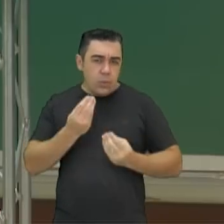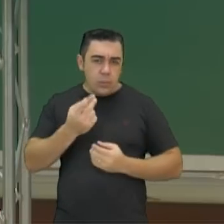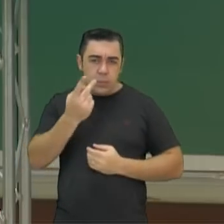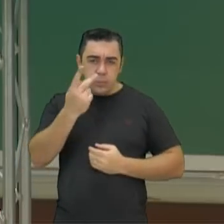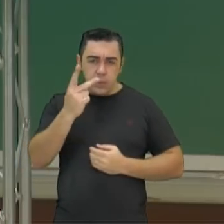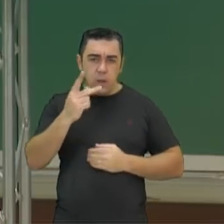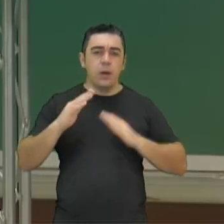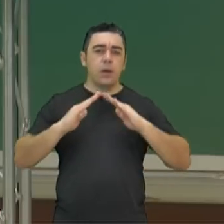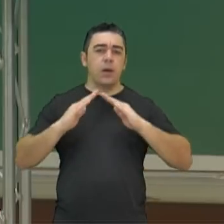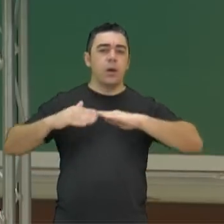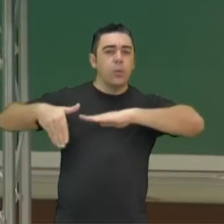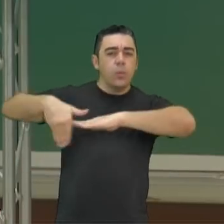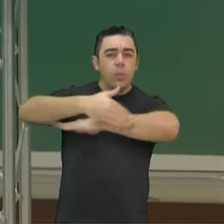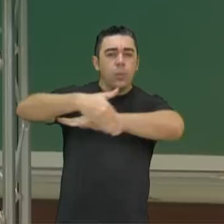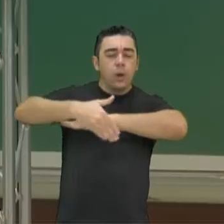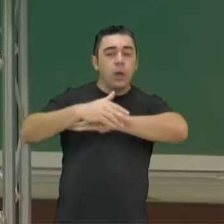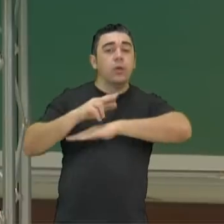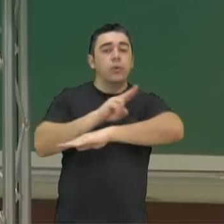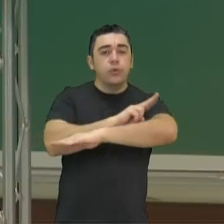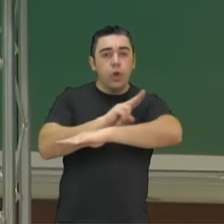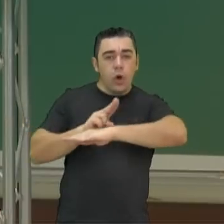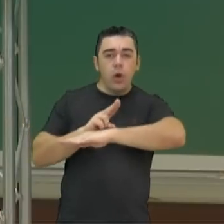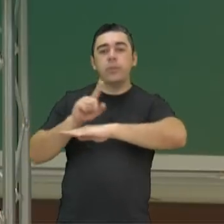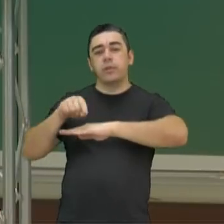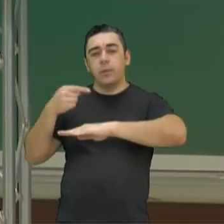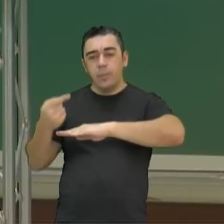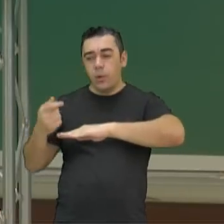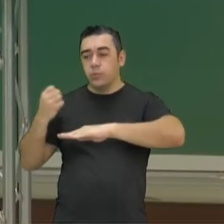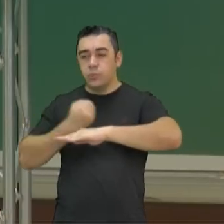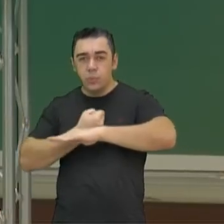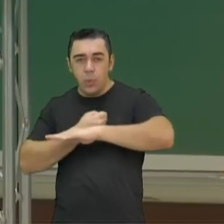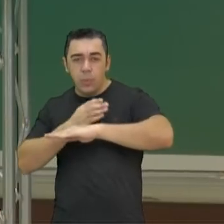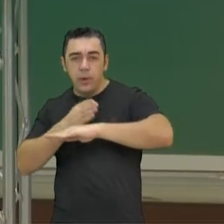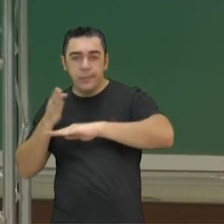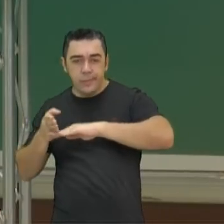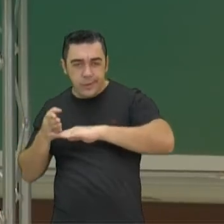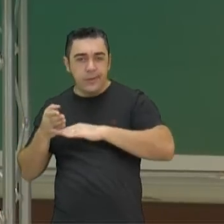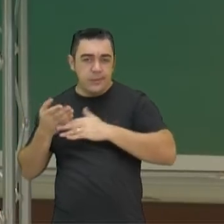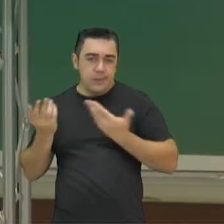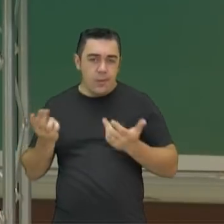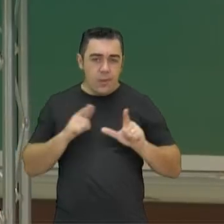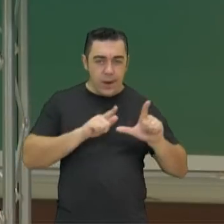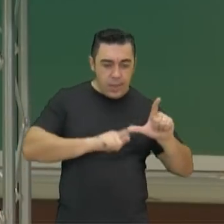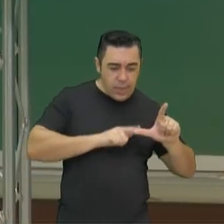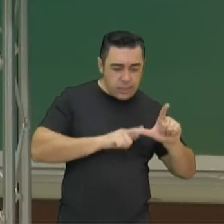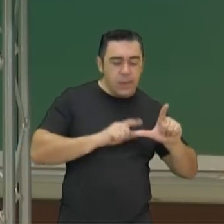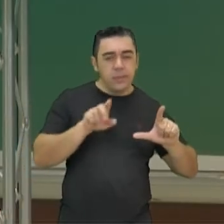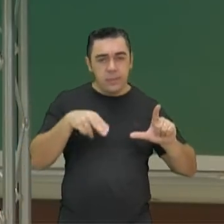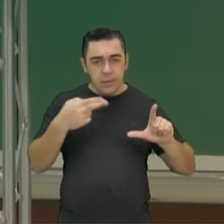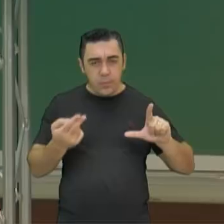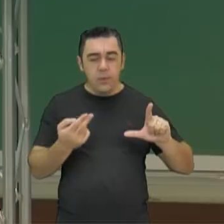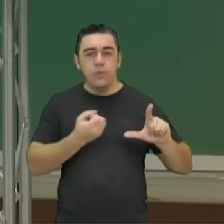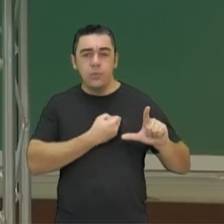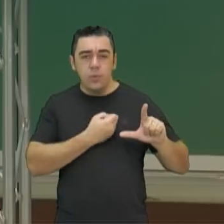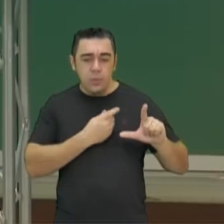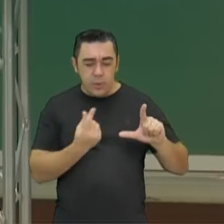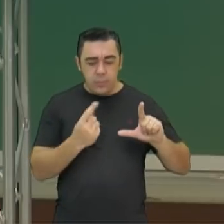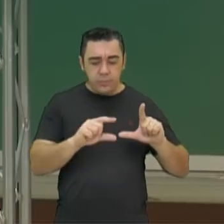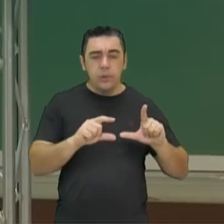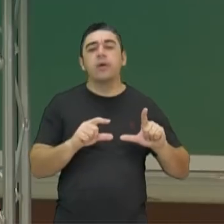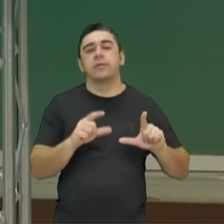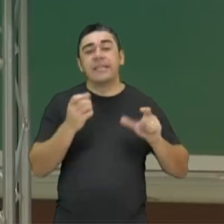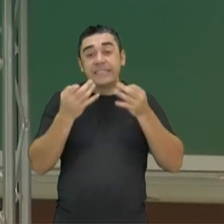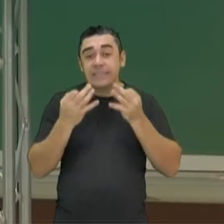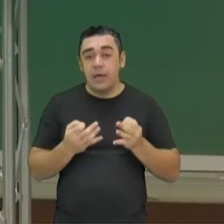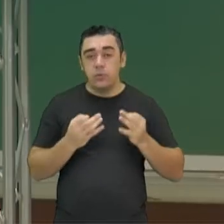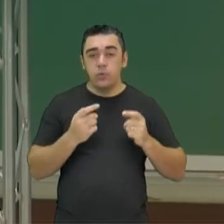nome, depois vem o número. Então, ficou bem especificado, bem explicadinho, bem mastigadinho para vocês. E não tem como vocês esquecerem dessa